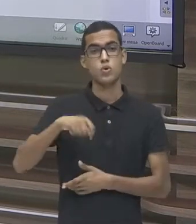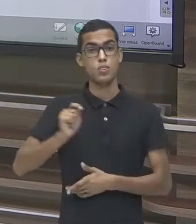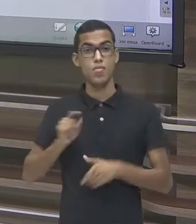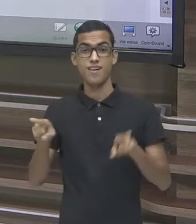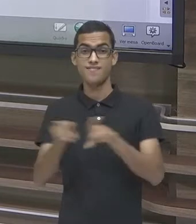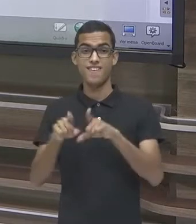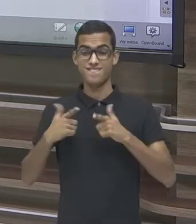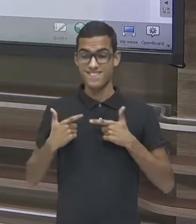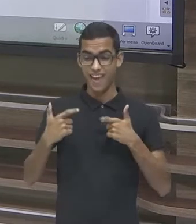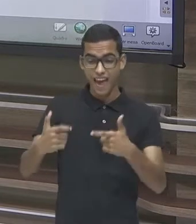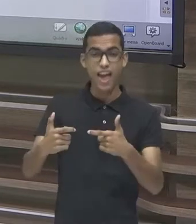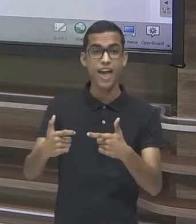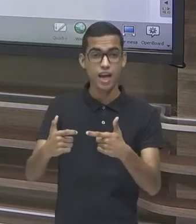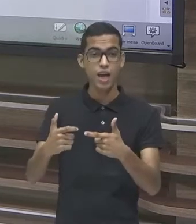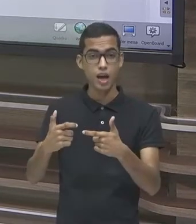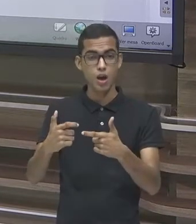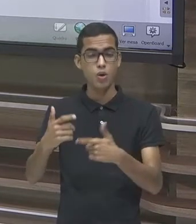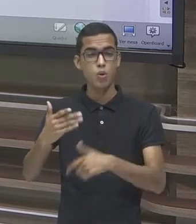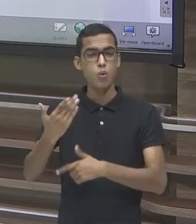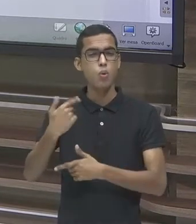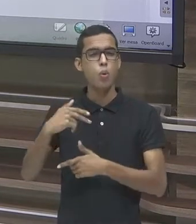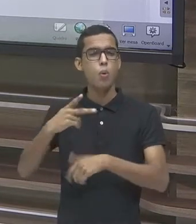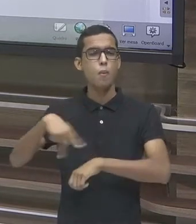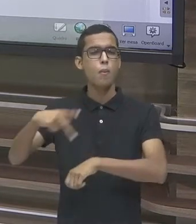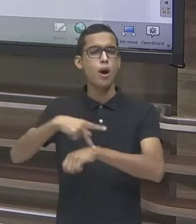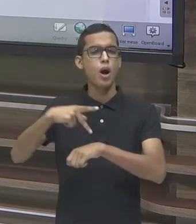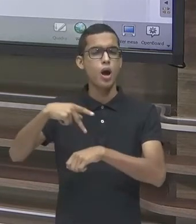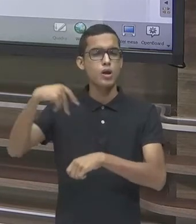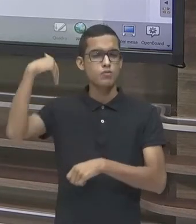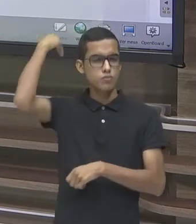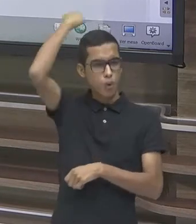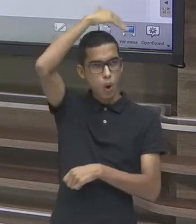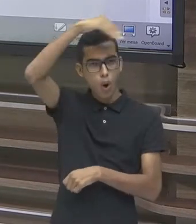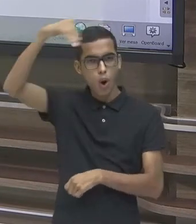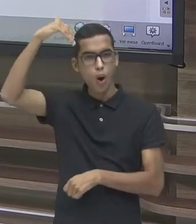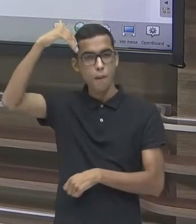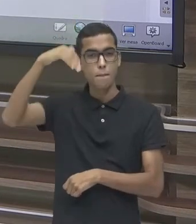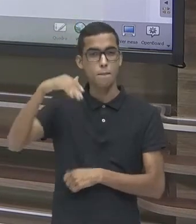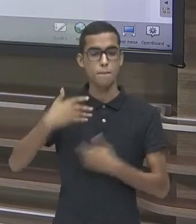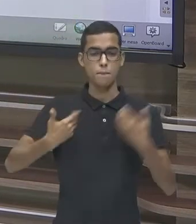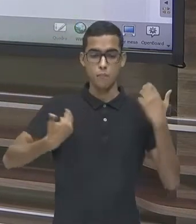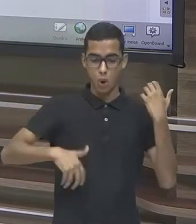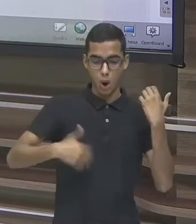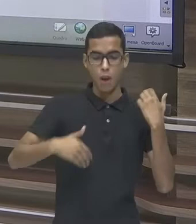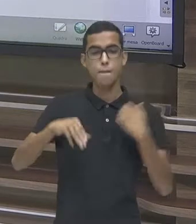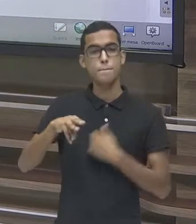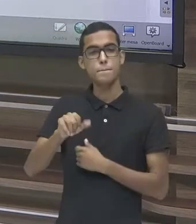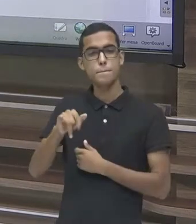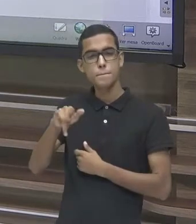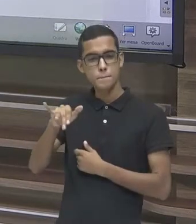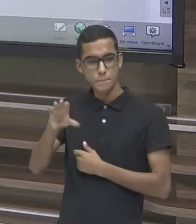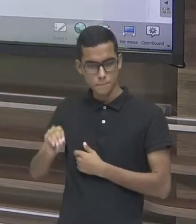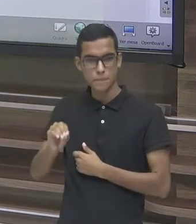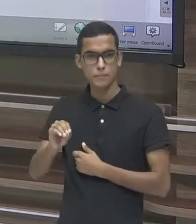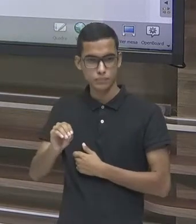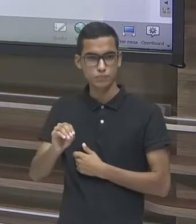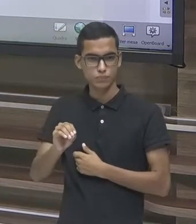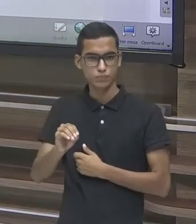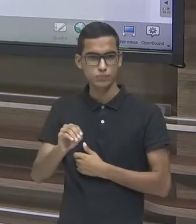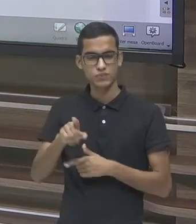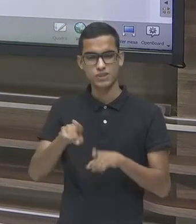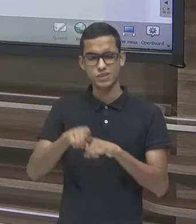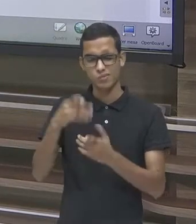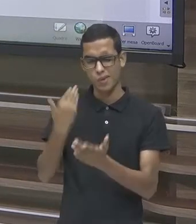com o México, no qual o México foi um dos maiores prejudicados porque perdeu grande parte do seu território e foi expandindo o seu